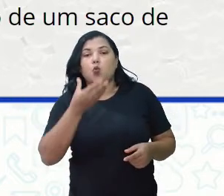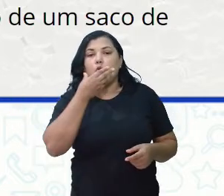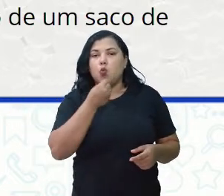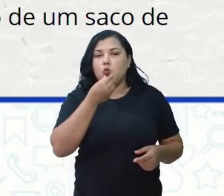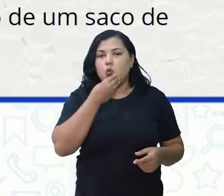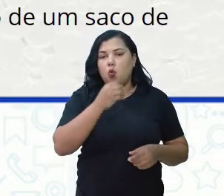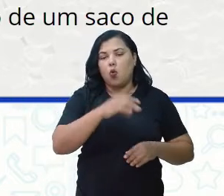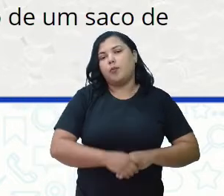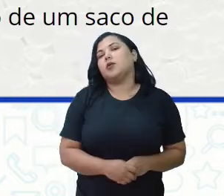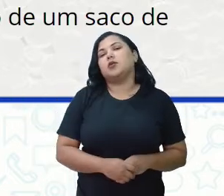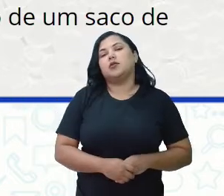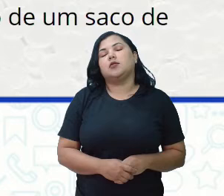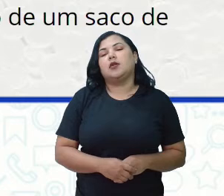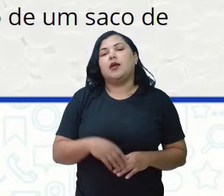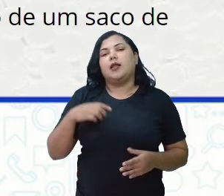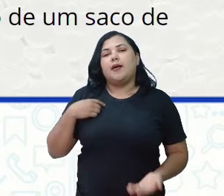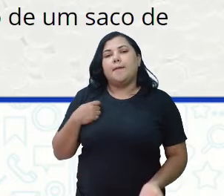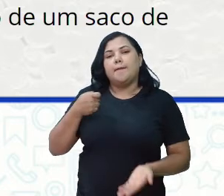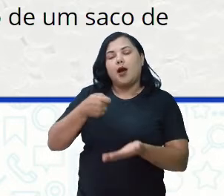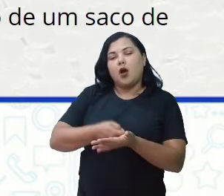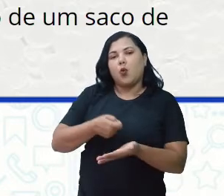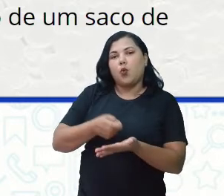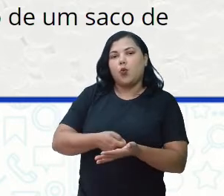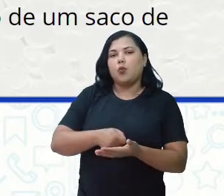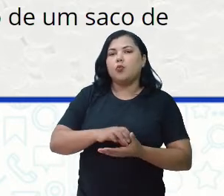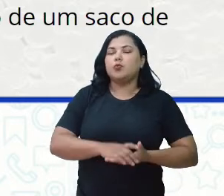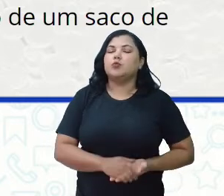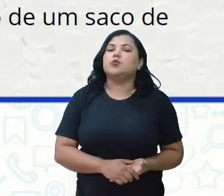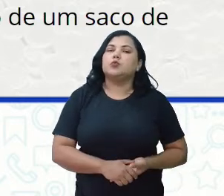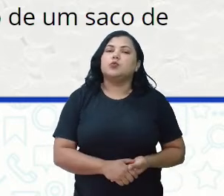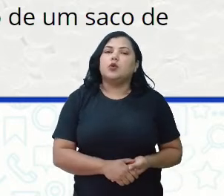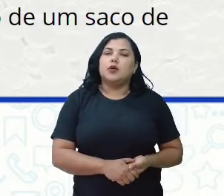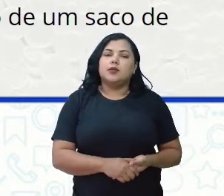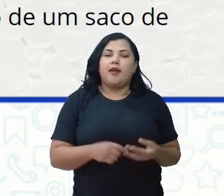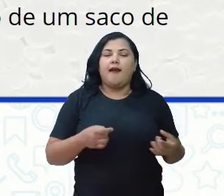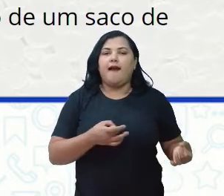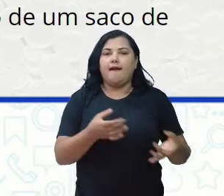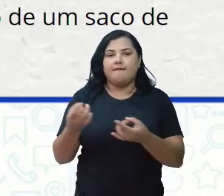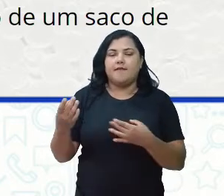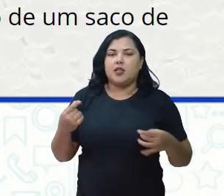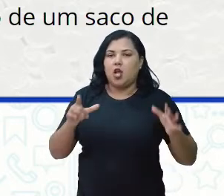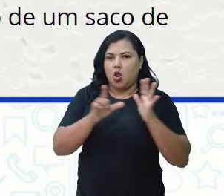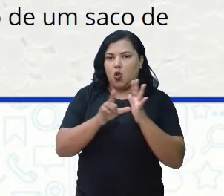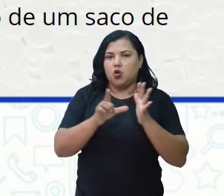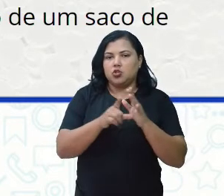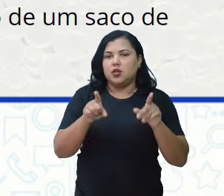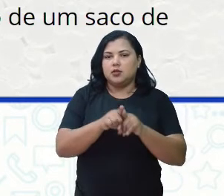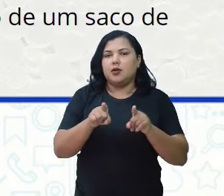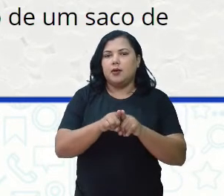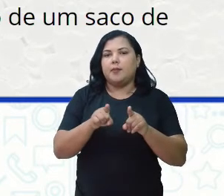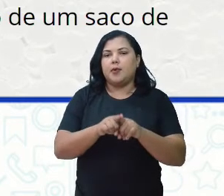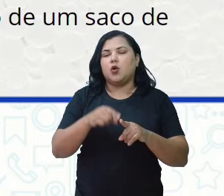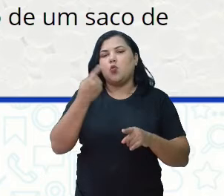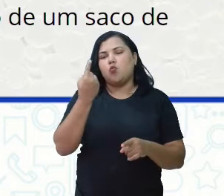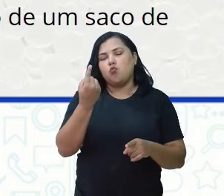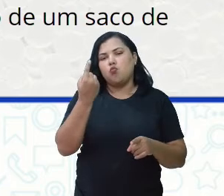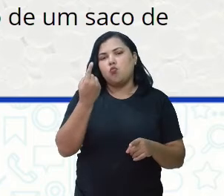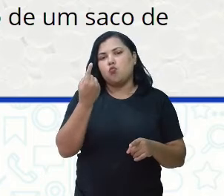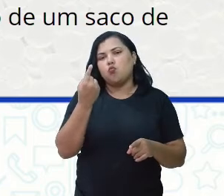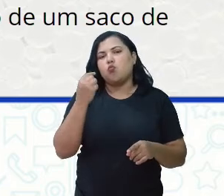lhe deixou, em pagamento de ordenados vencidos, não só a venda com o que estava dentro, como ainda 1,5 conto em